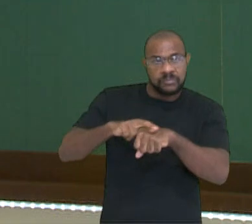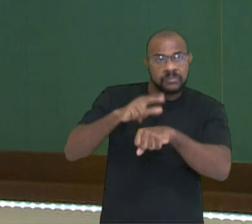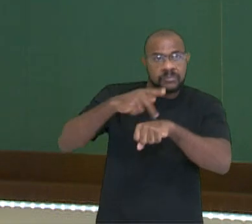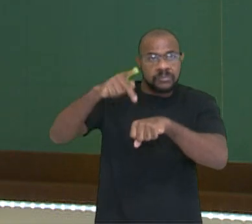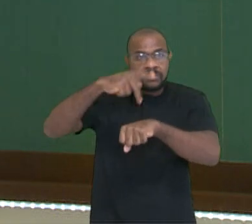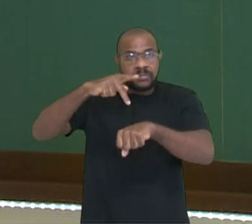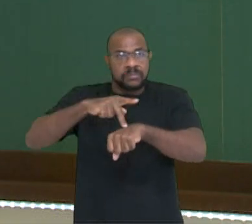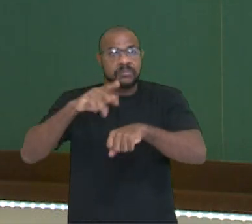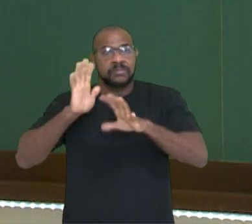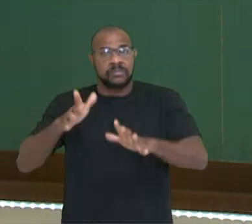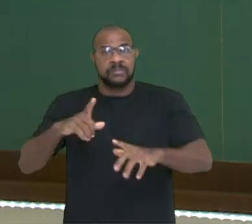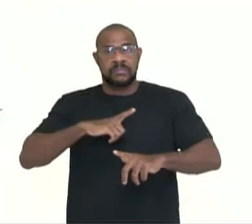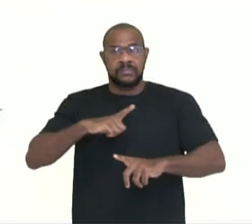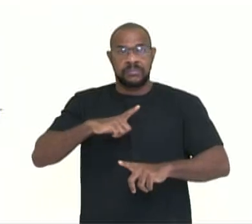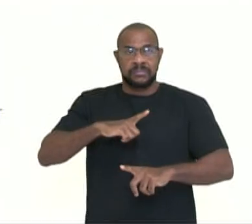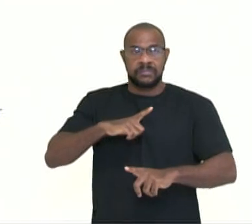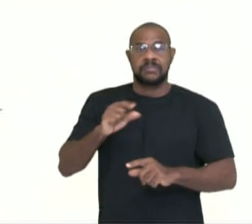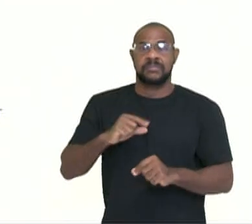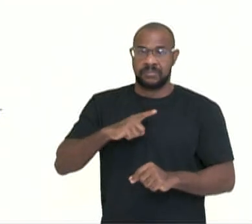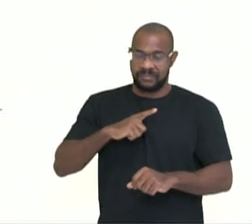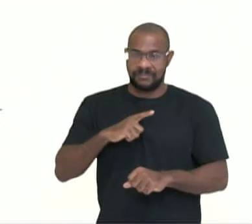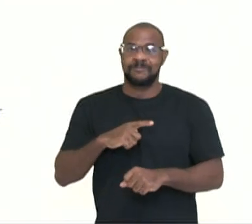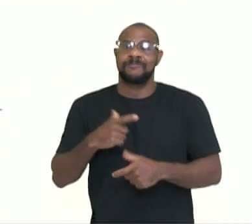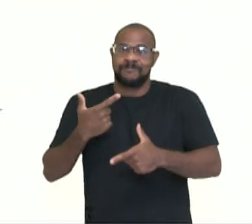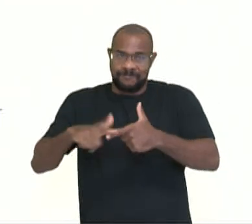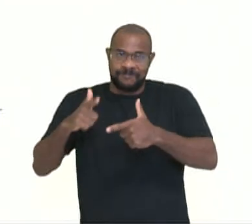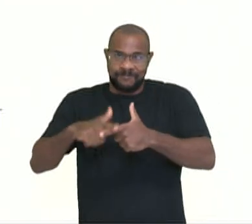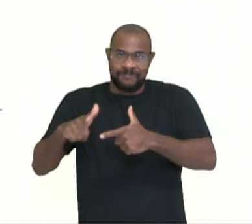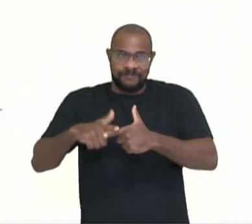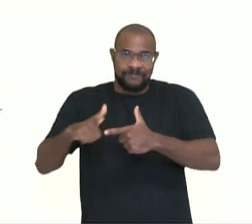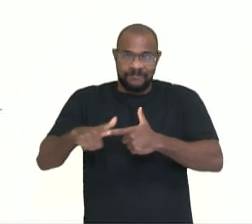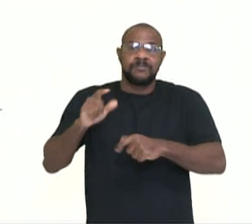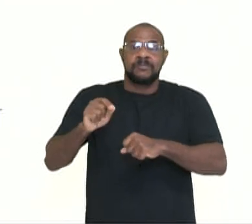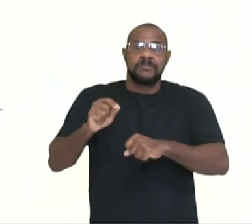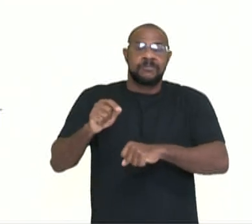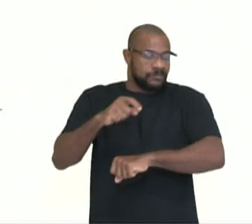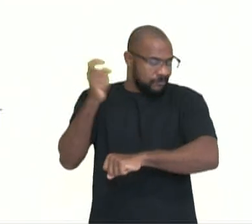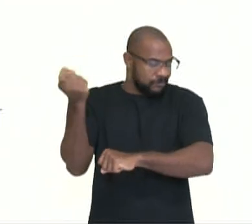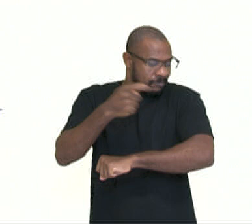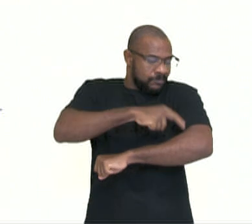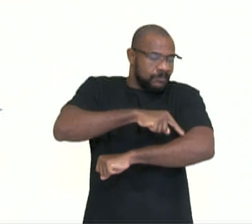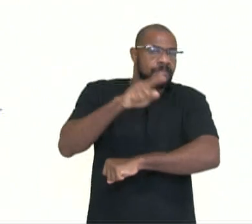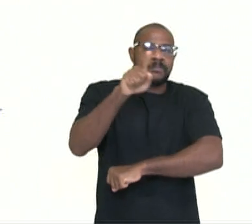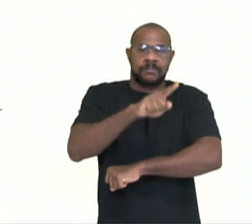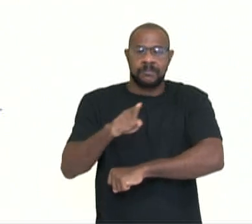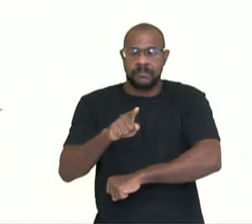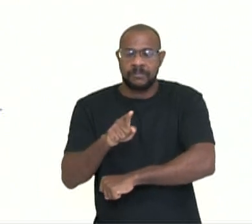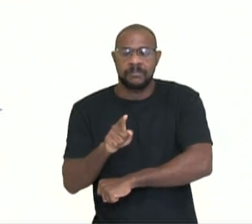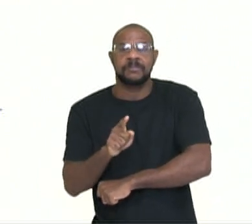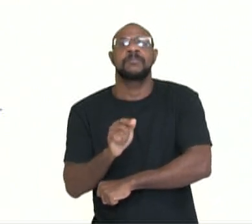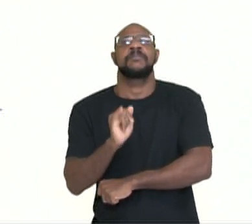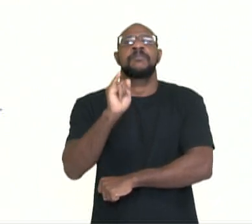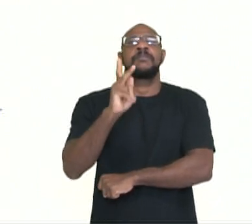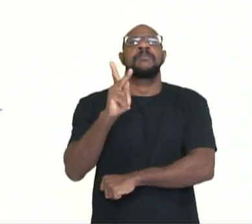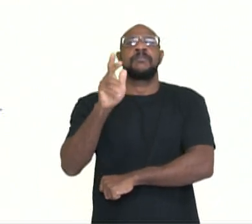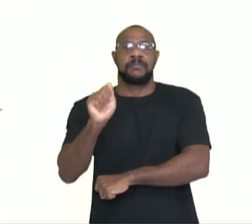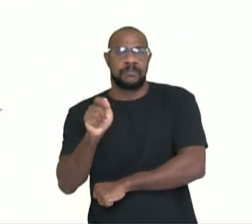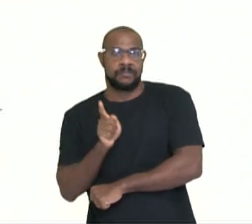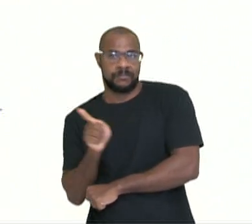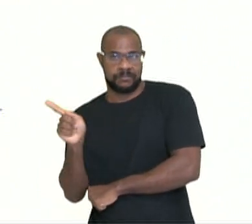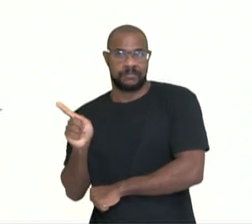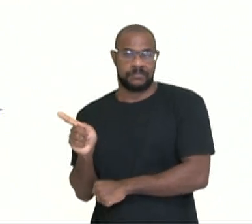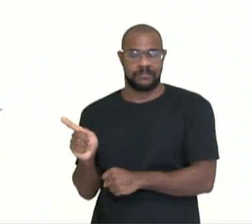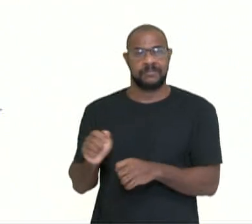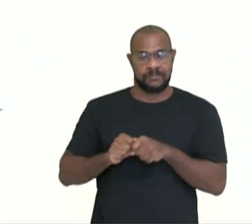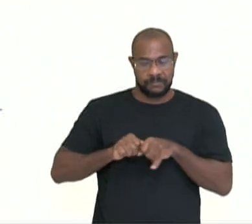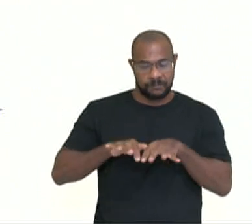já reportaram casos de Zika, né? Então, se vocês olharem, é mais ou menos todos os países na mesma região.